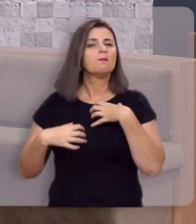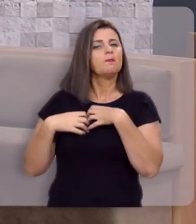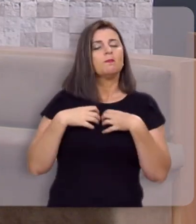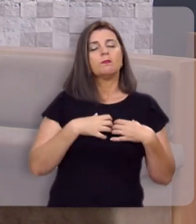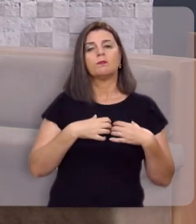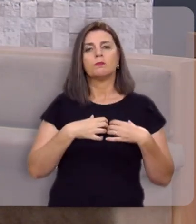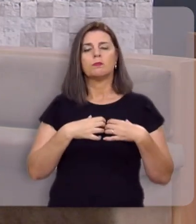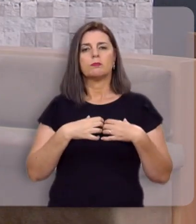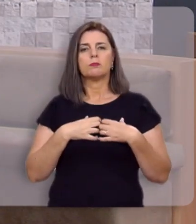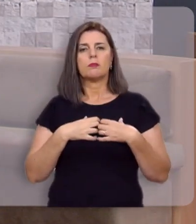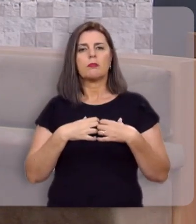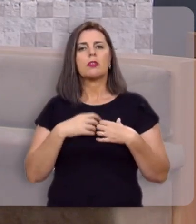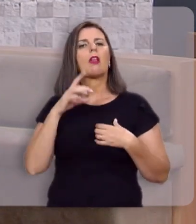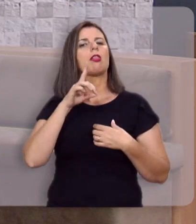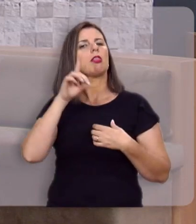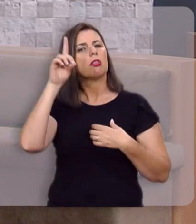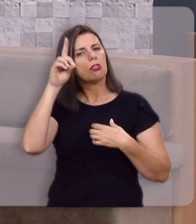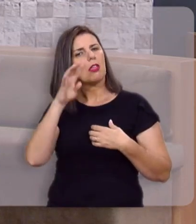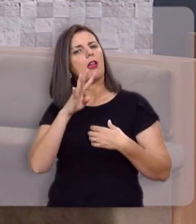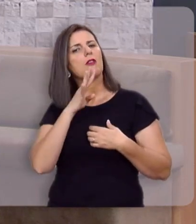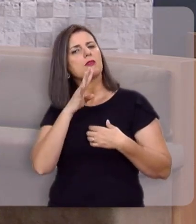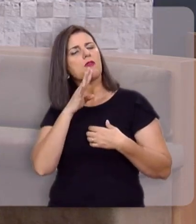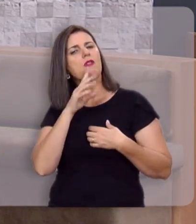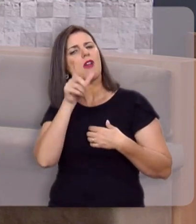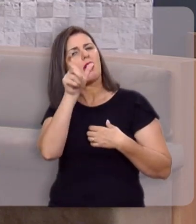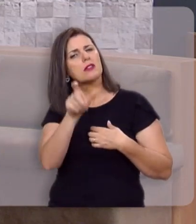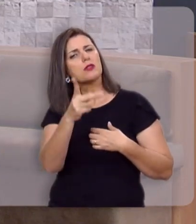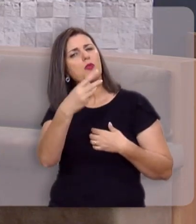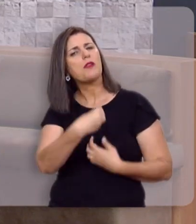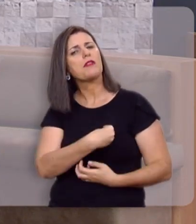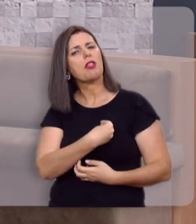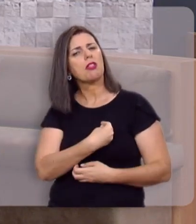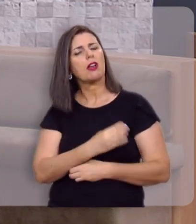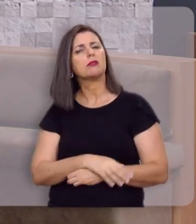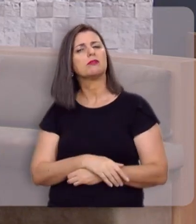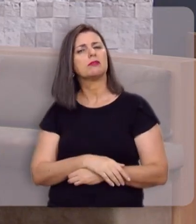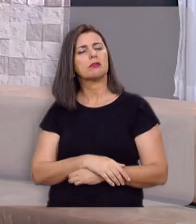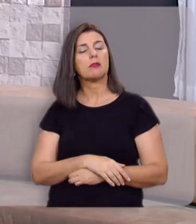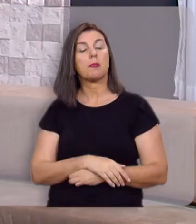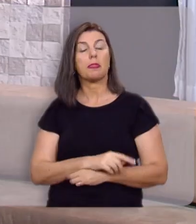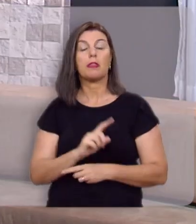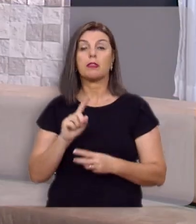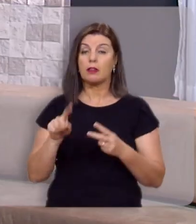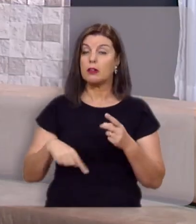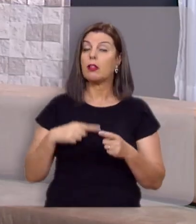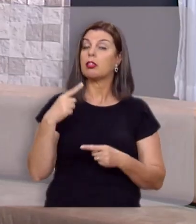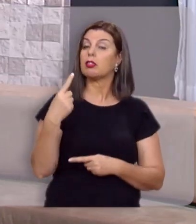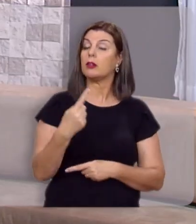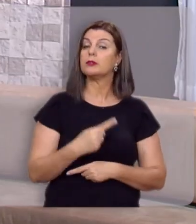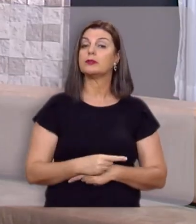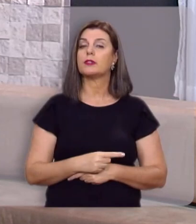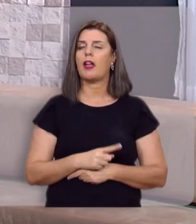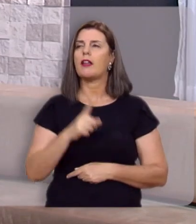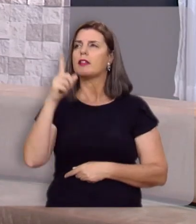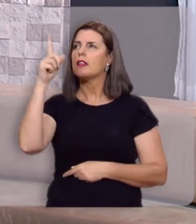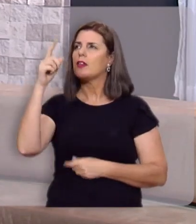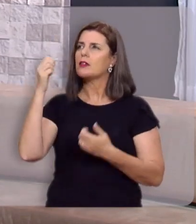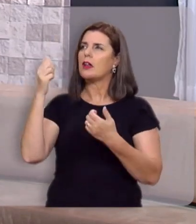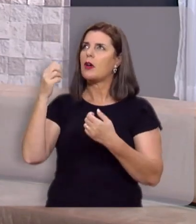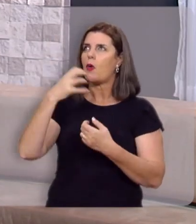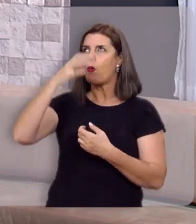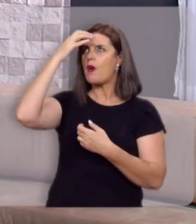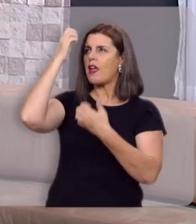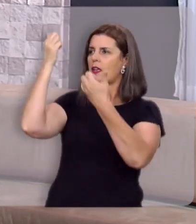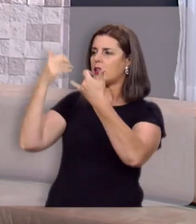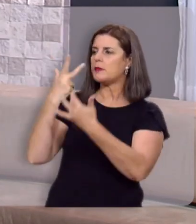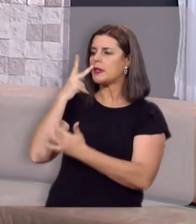noites a fio. Deus está interessado na sua vida. Mas então, ele vai contar para